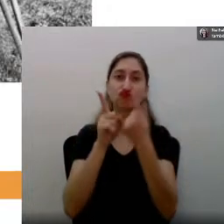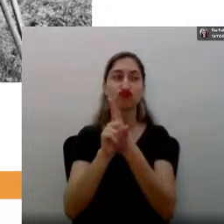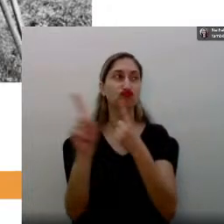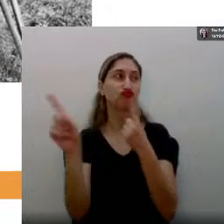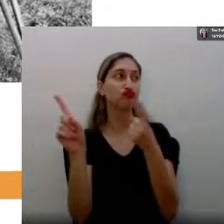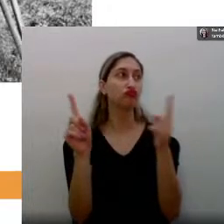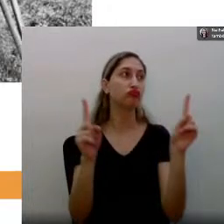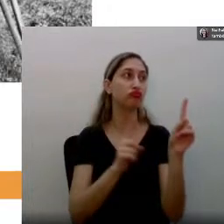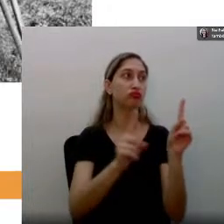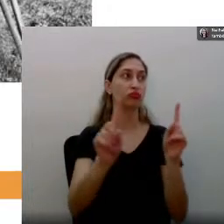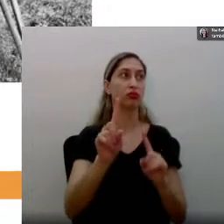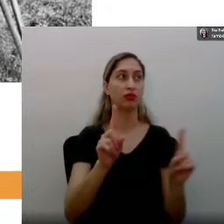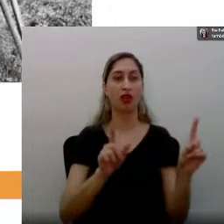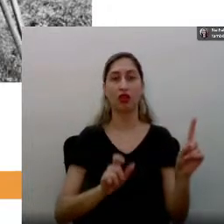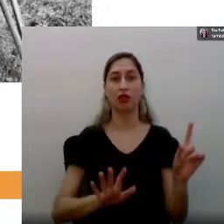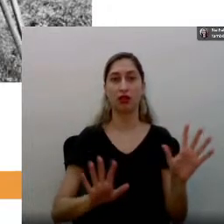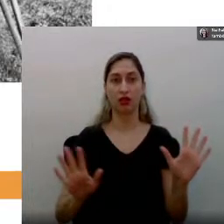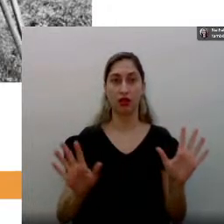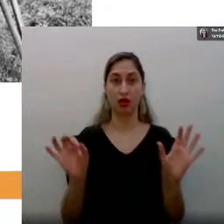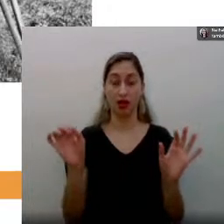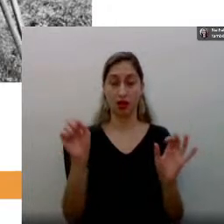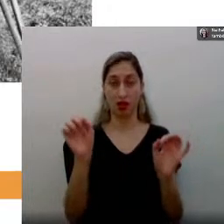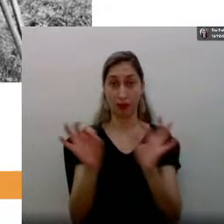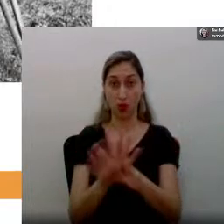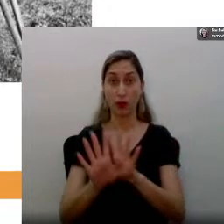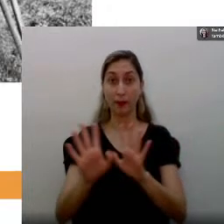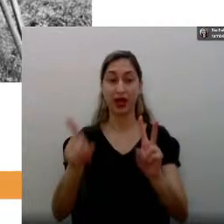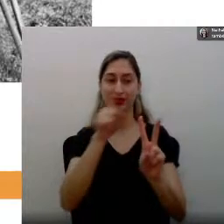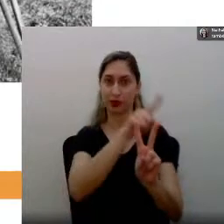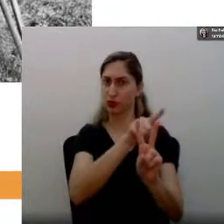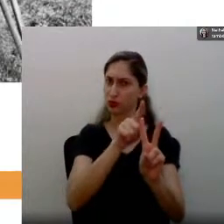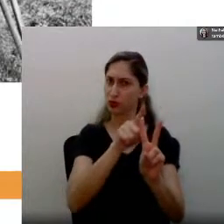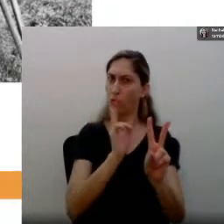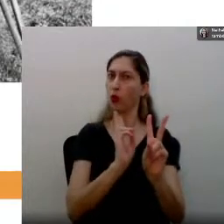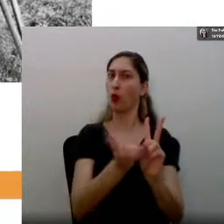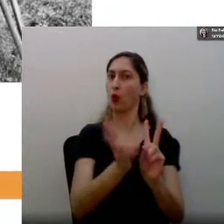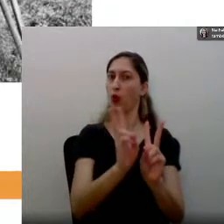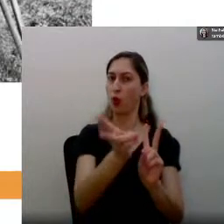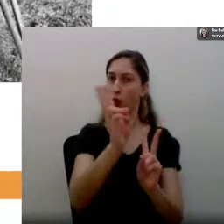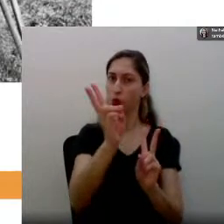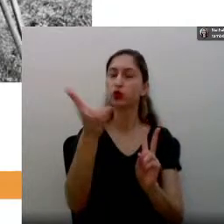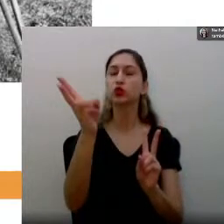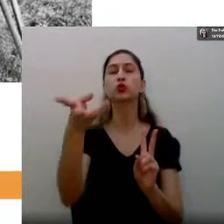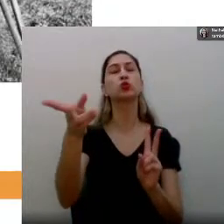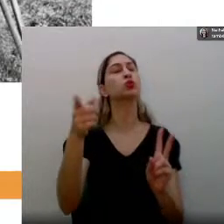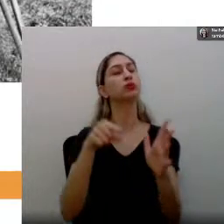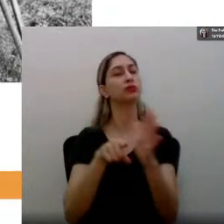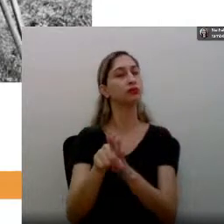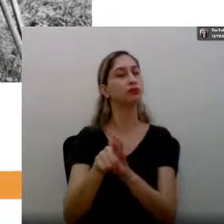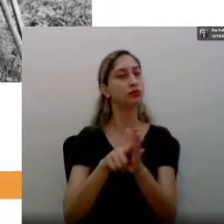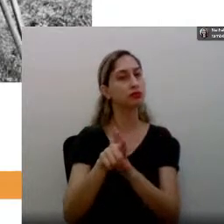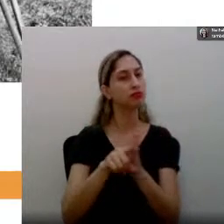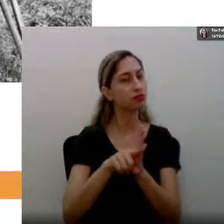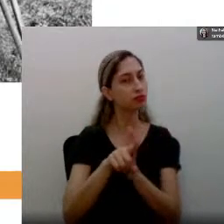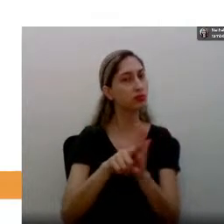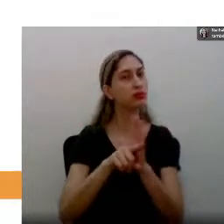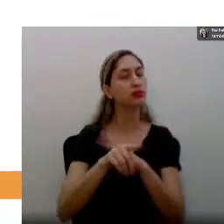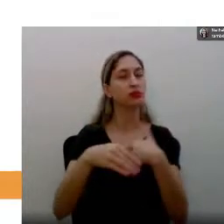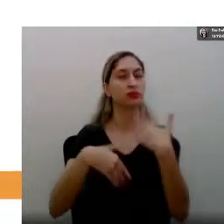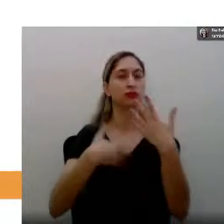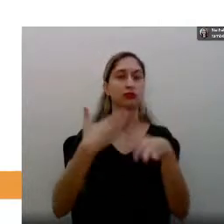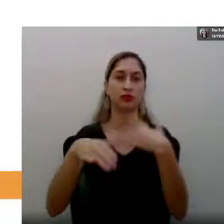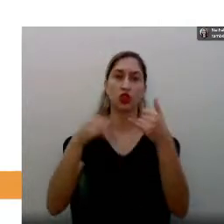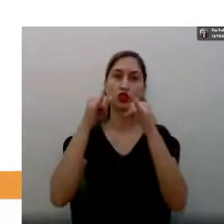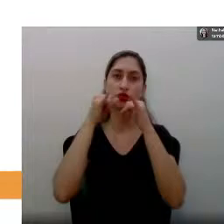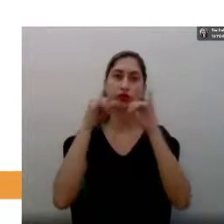acabou o grupo Acabou as vesículas continuaram né na sua empreitada pelo a divulgação